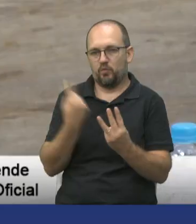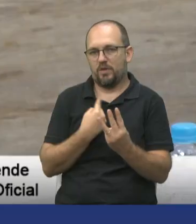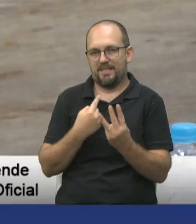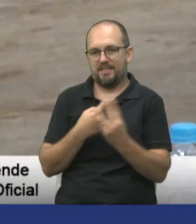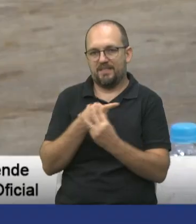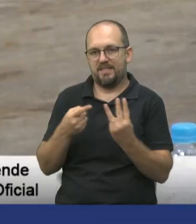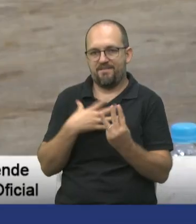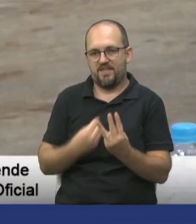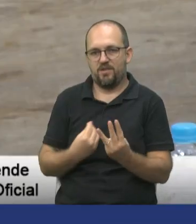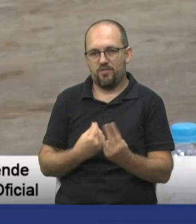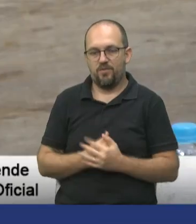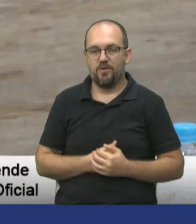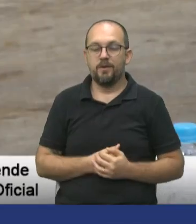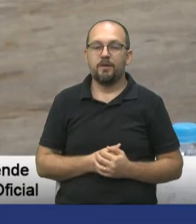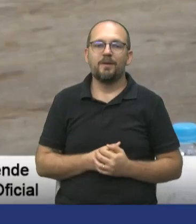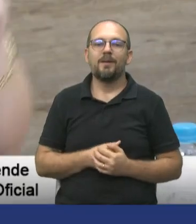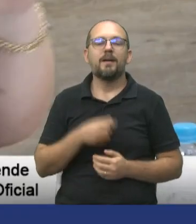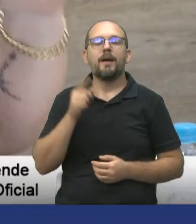que não é por acaso,